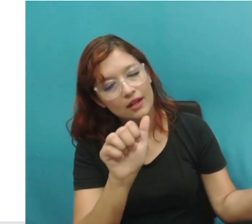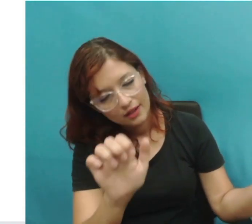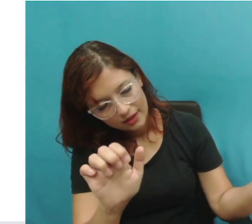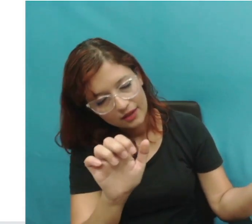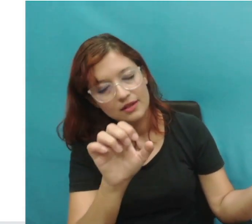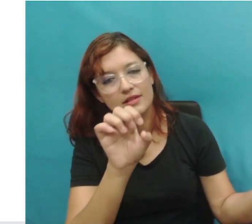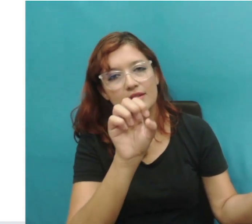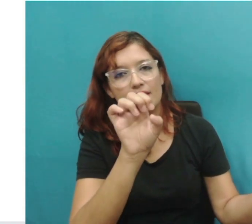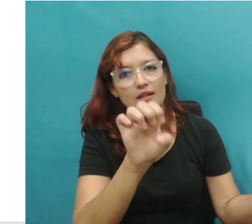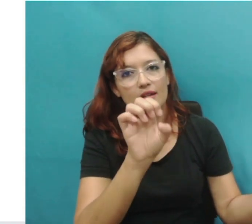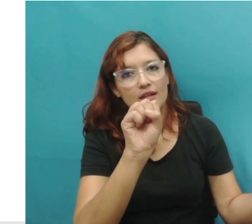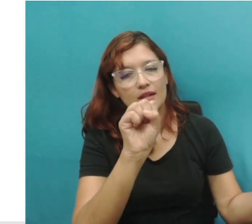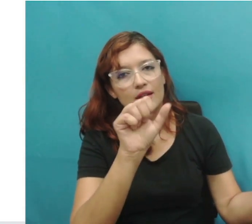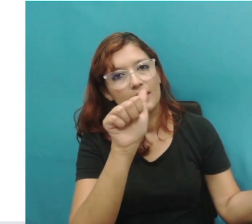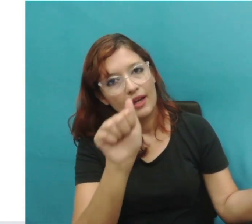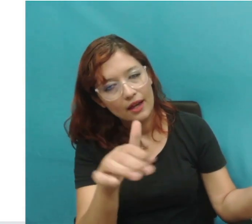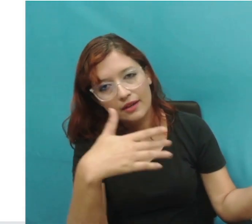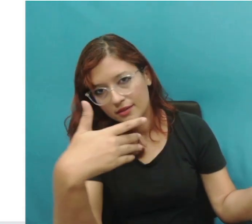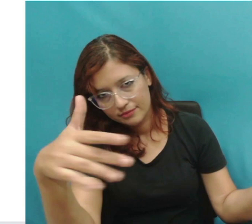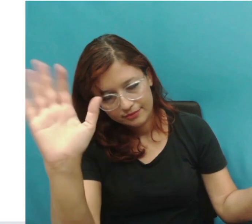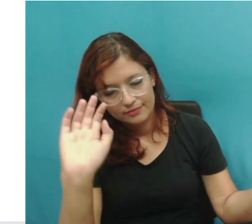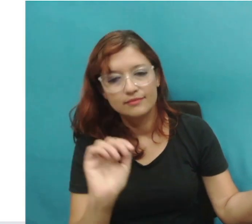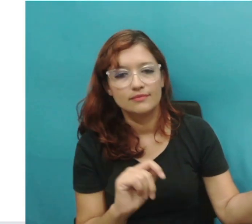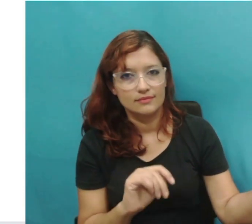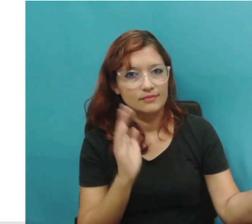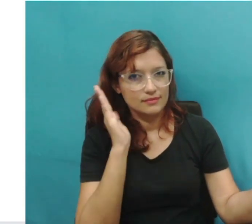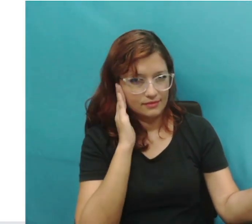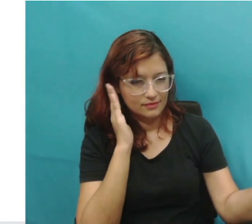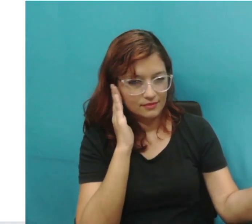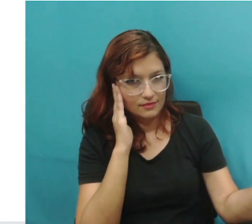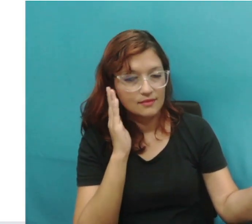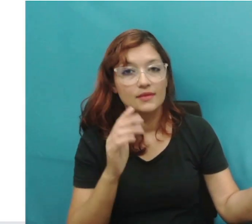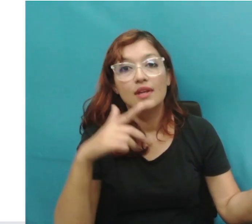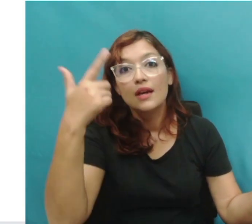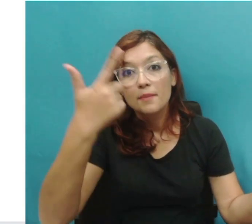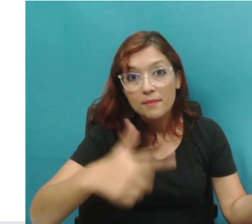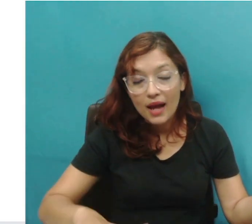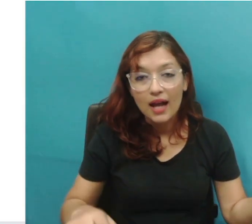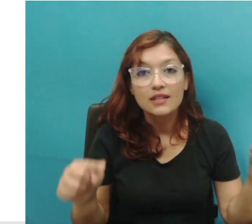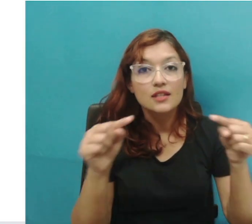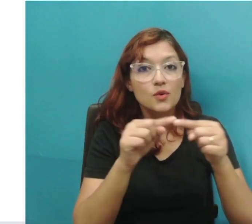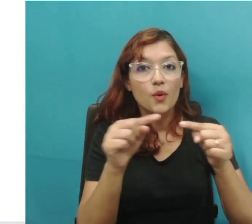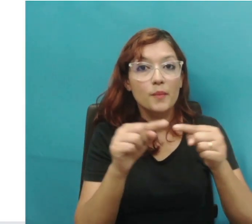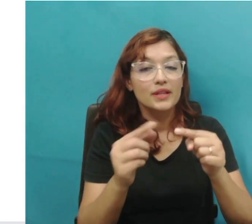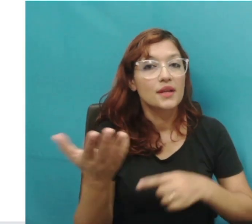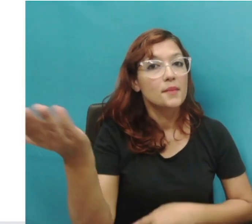Então, eu sei que eu vou usar esse, essa e por aí vai. Entendeu?